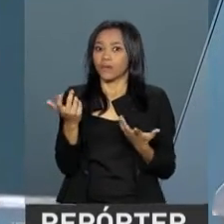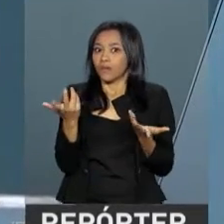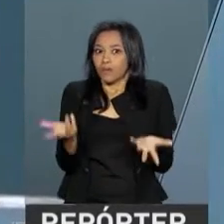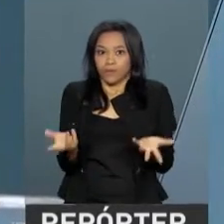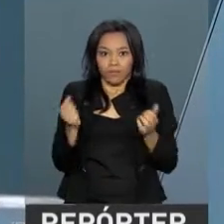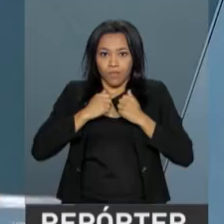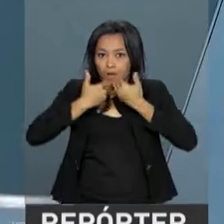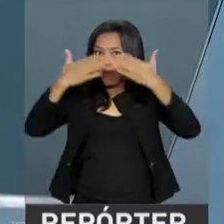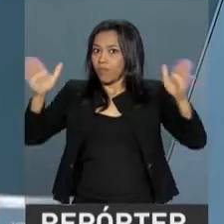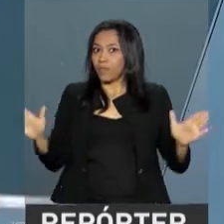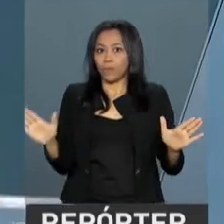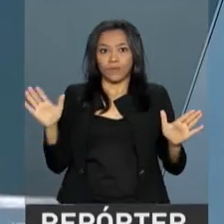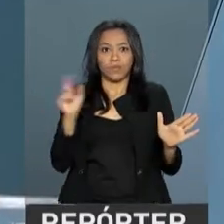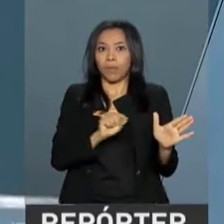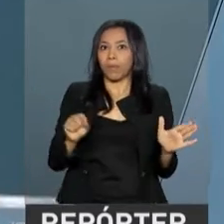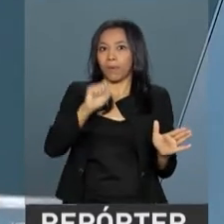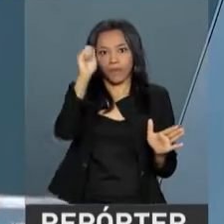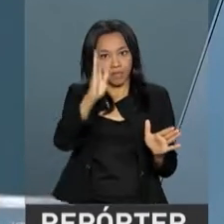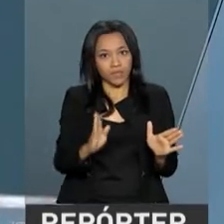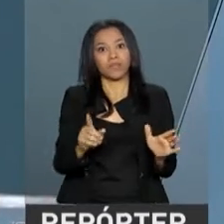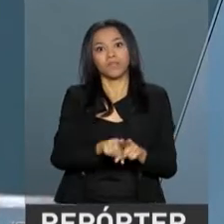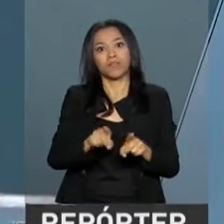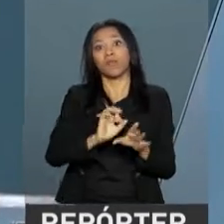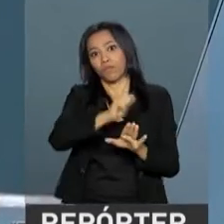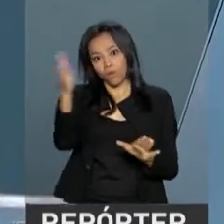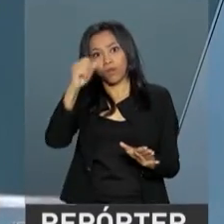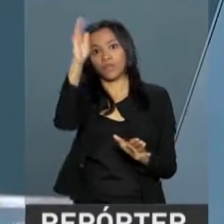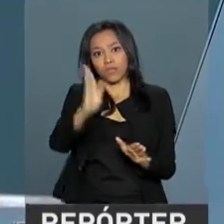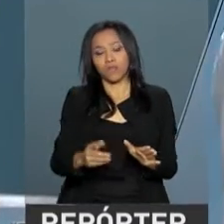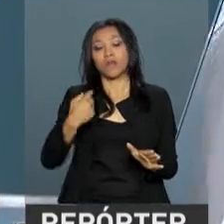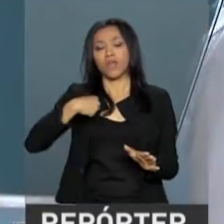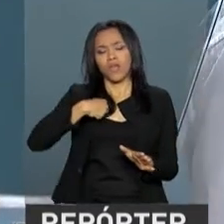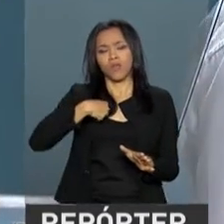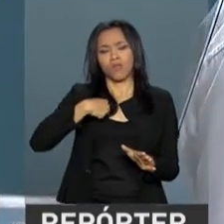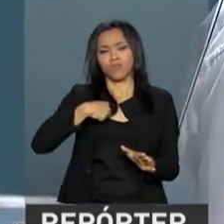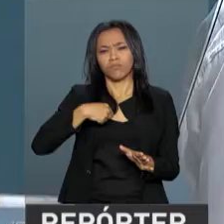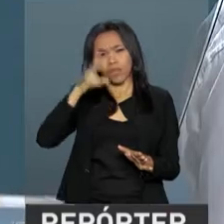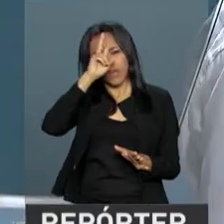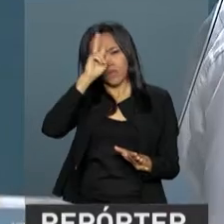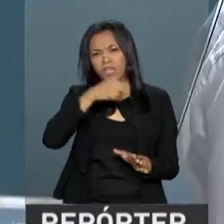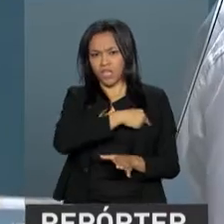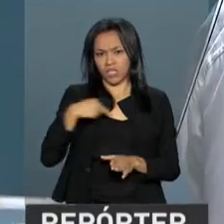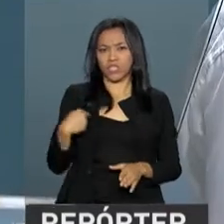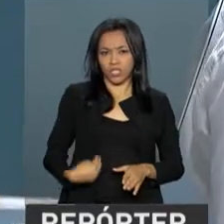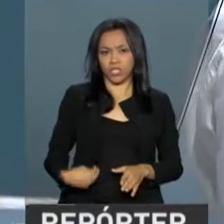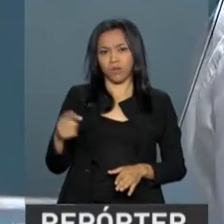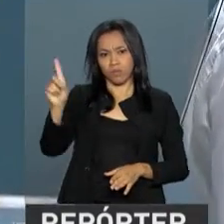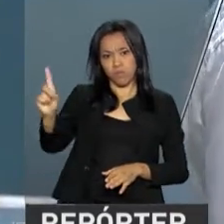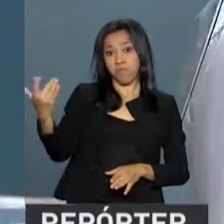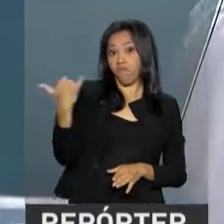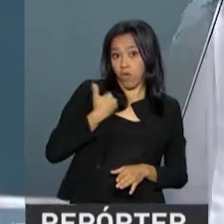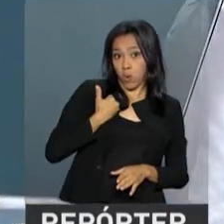posso dizer, sem medo de errar, até uma dimensão internacional. Eu me recordo que, estando, se não me engano, numa ocasião na China, alguém me falou de